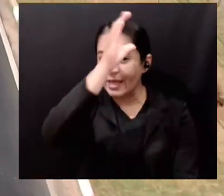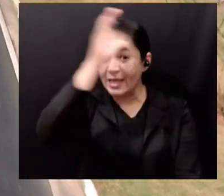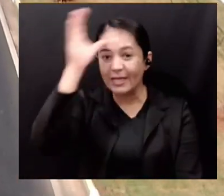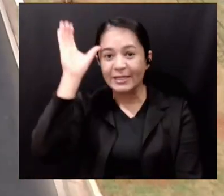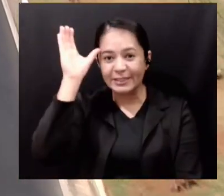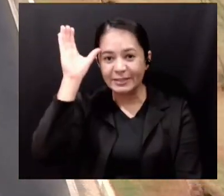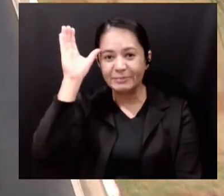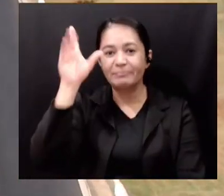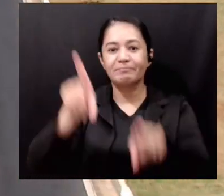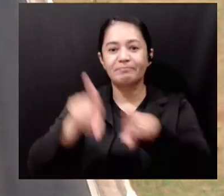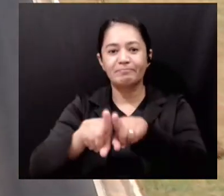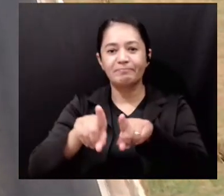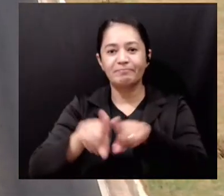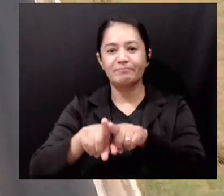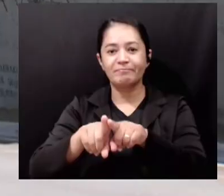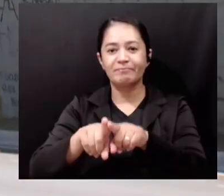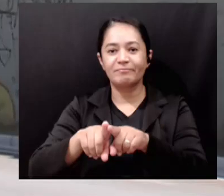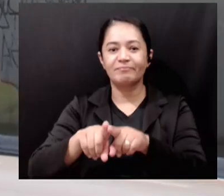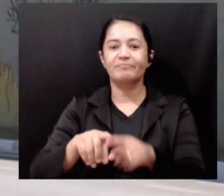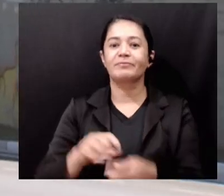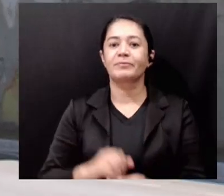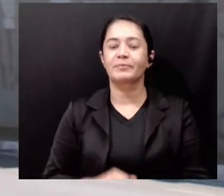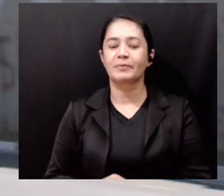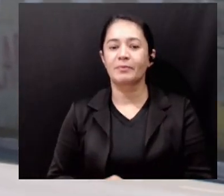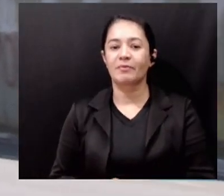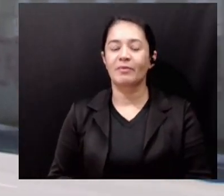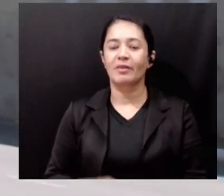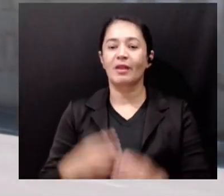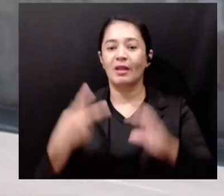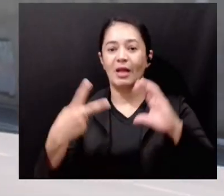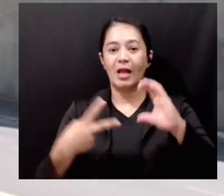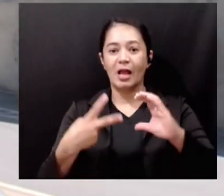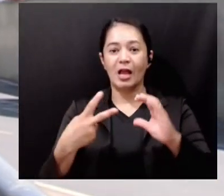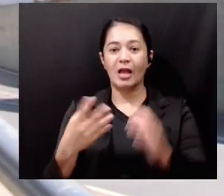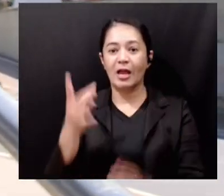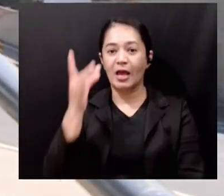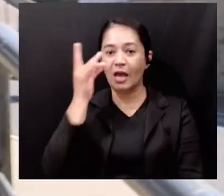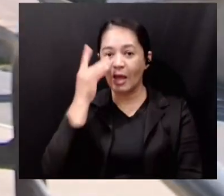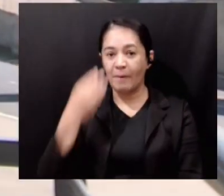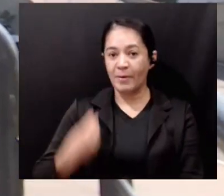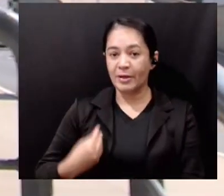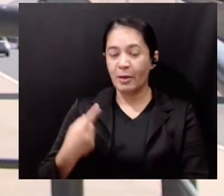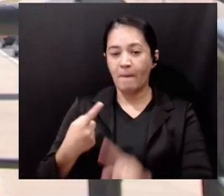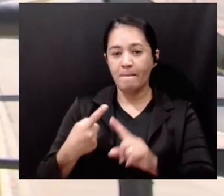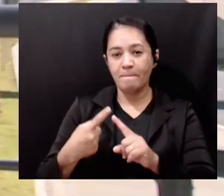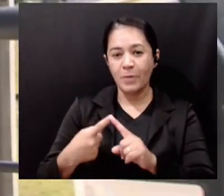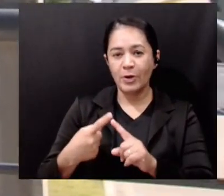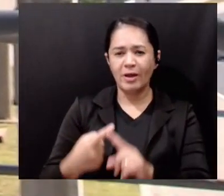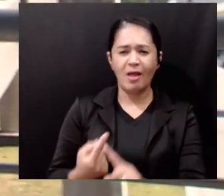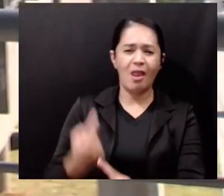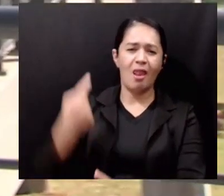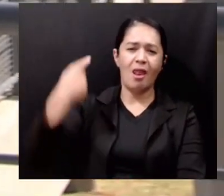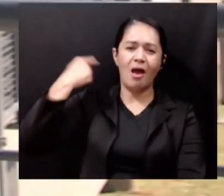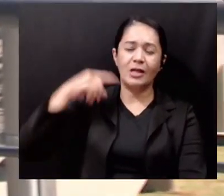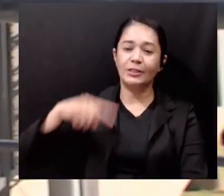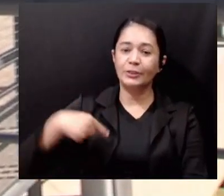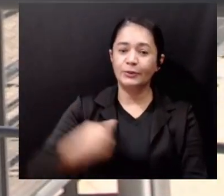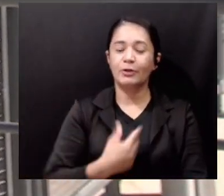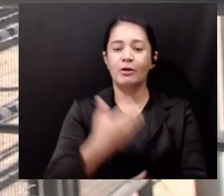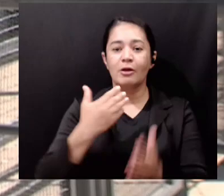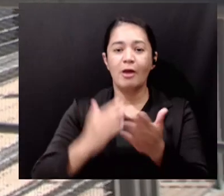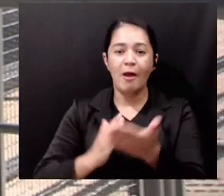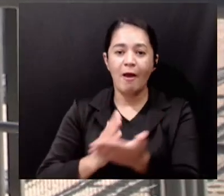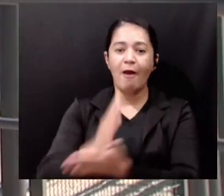se beneficiar com isso. A Câmara está aqui porque nós aprovamos lá atrás o financiamento, temos sido cobrados diariamente